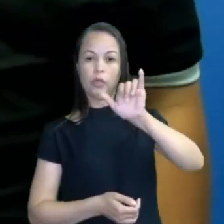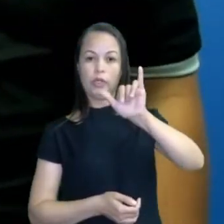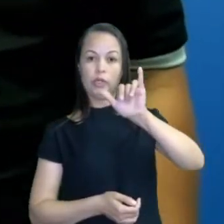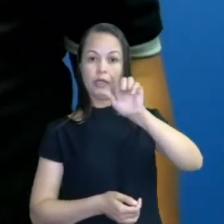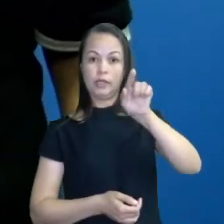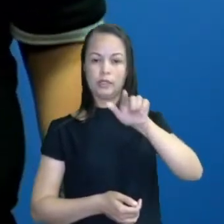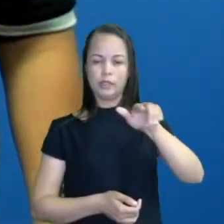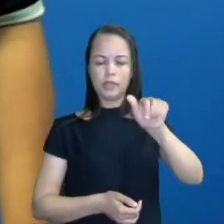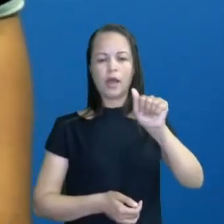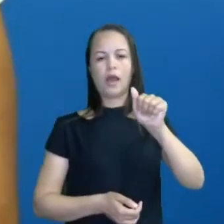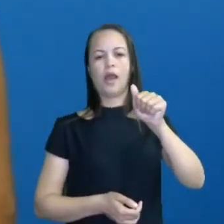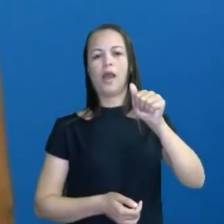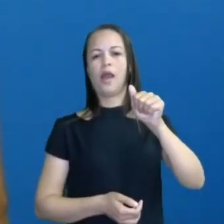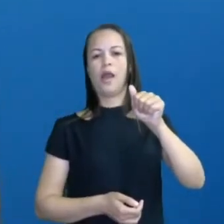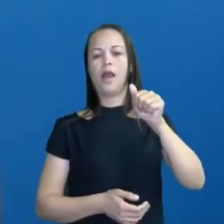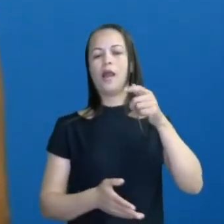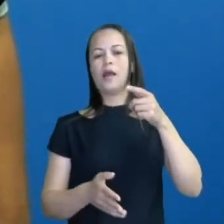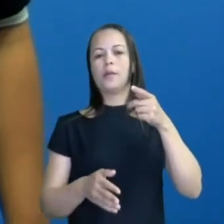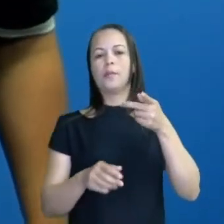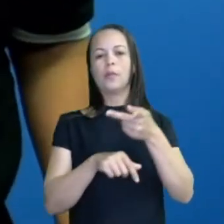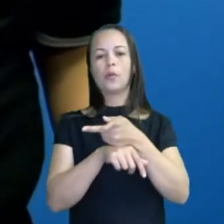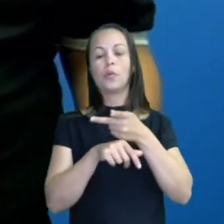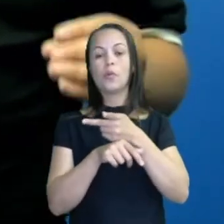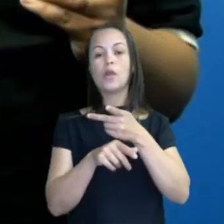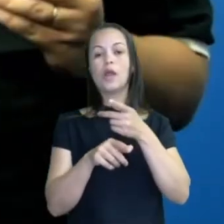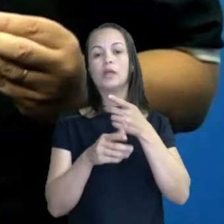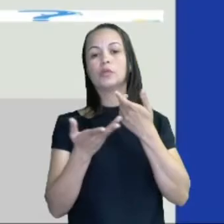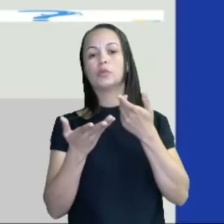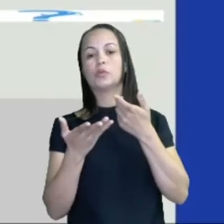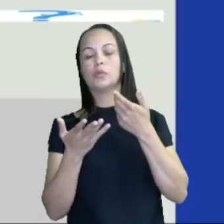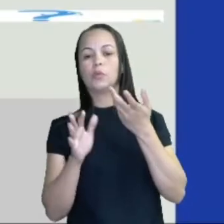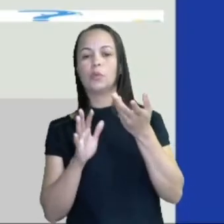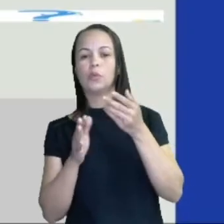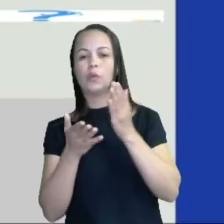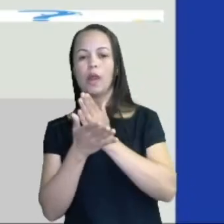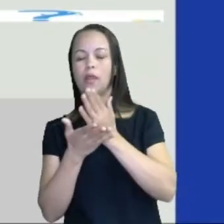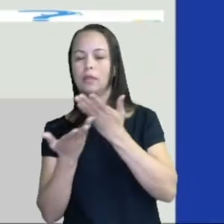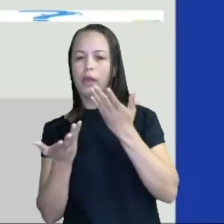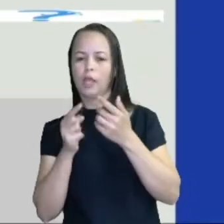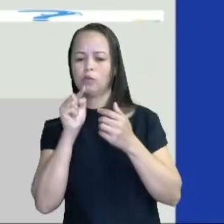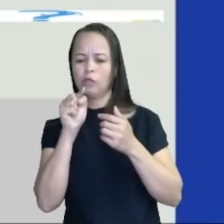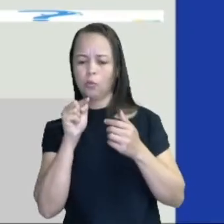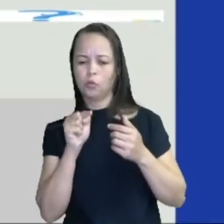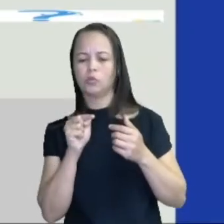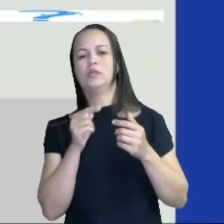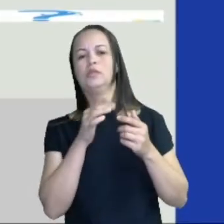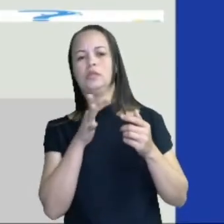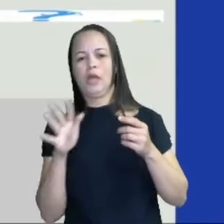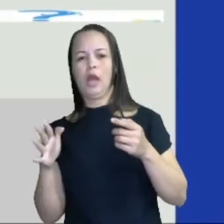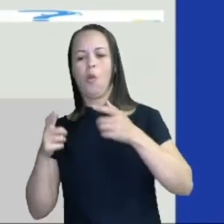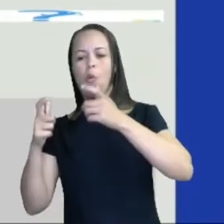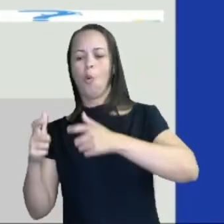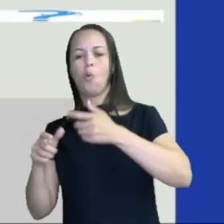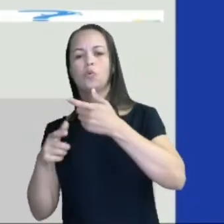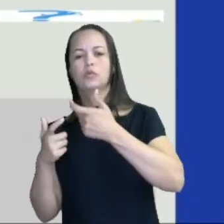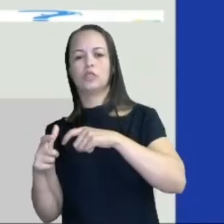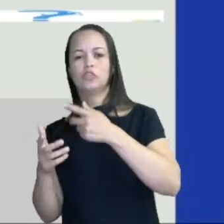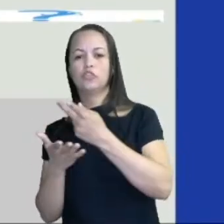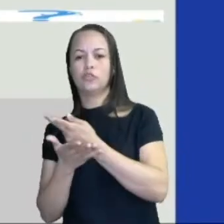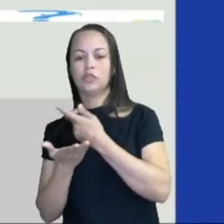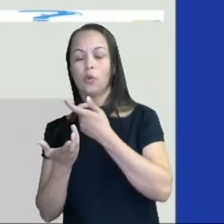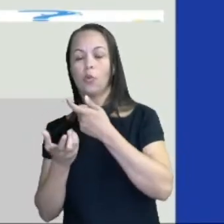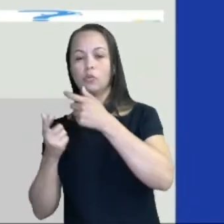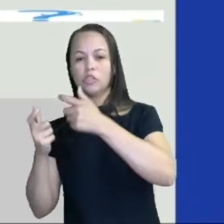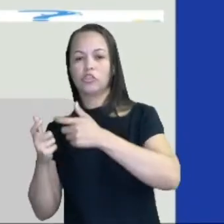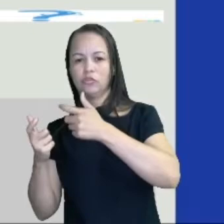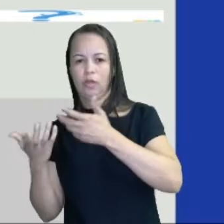específicas, certo? Vamos para o próximo, a nossa famosa vírgula. Sim, essa vírgula ela